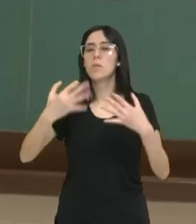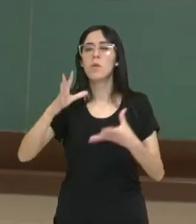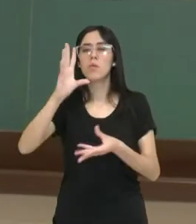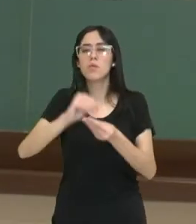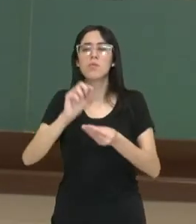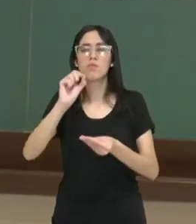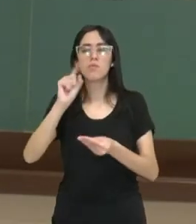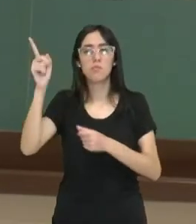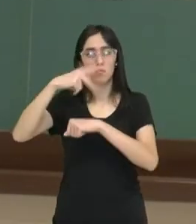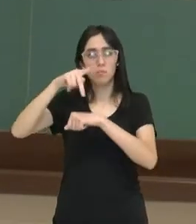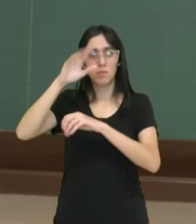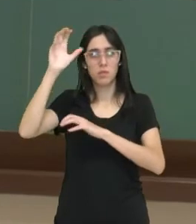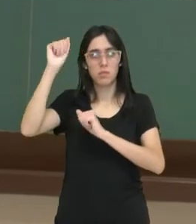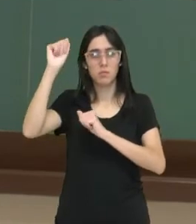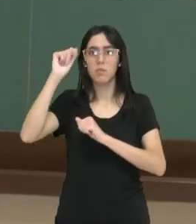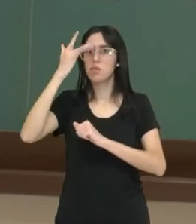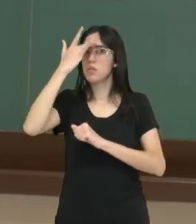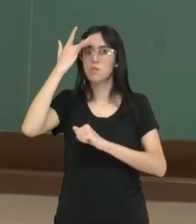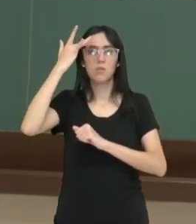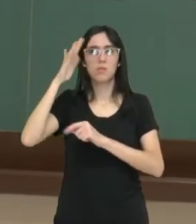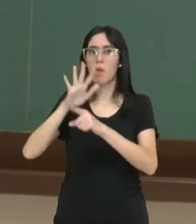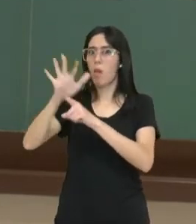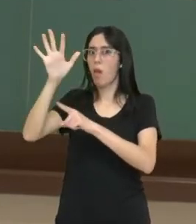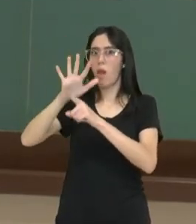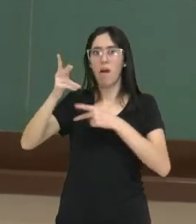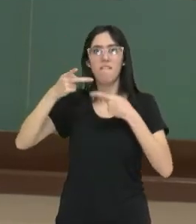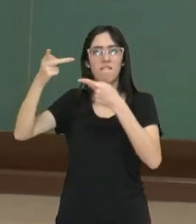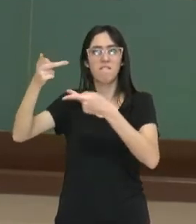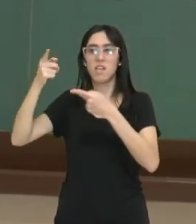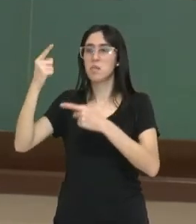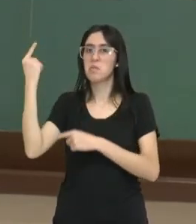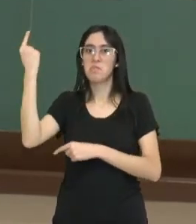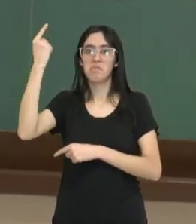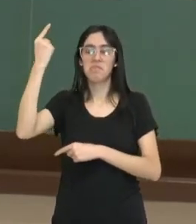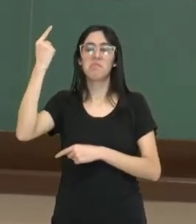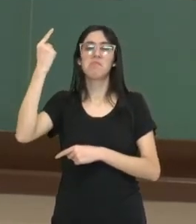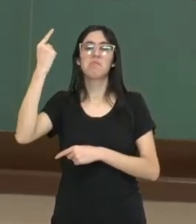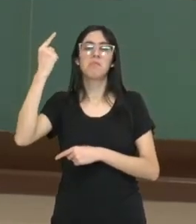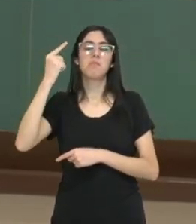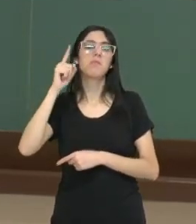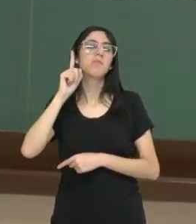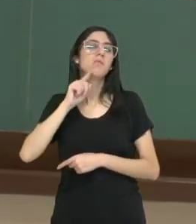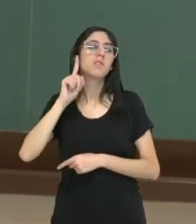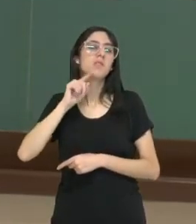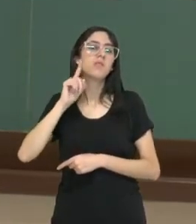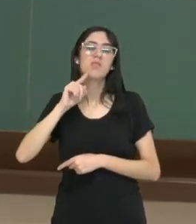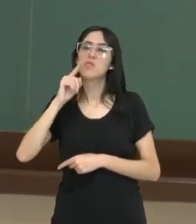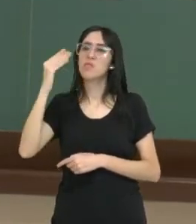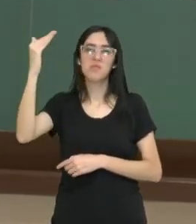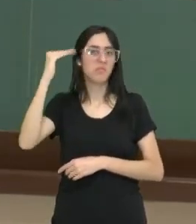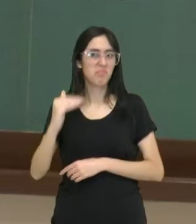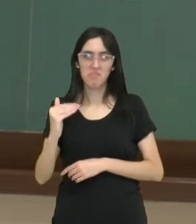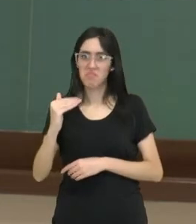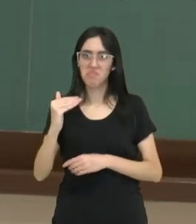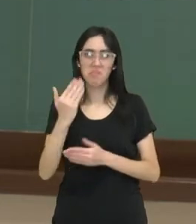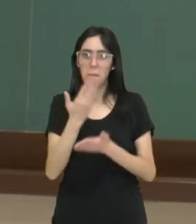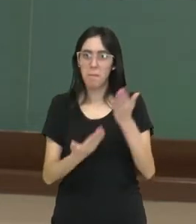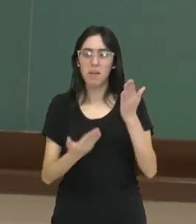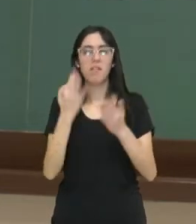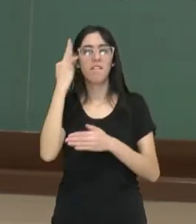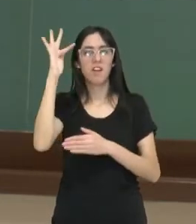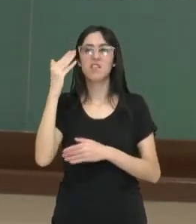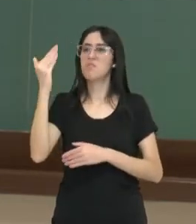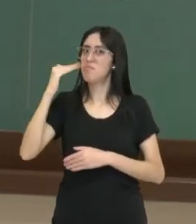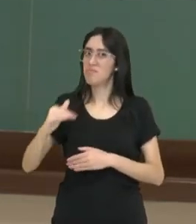países mais visitados, ele ganha da França e dos Estados Unidos.